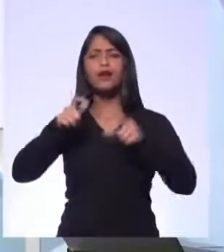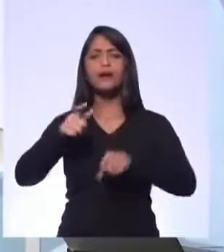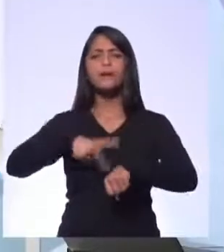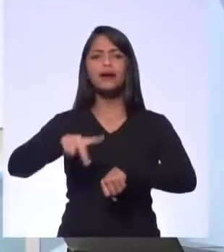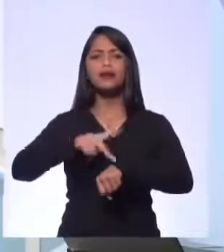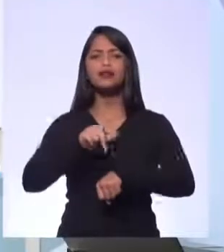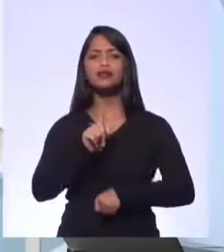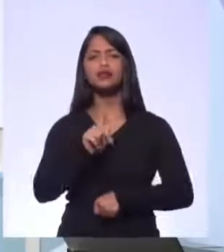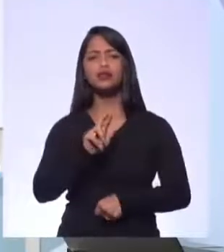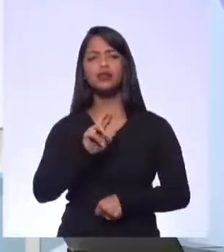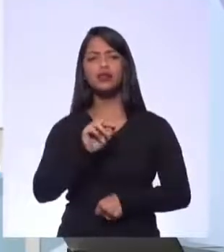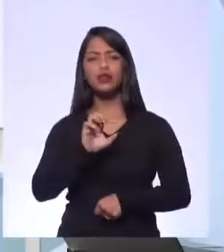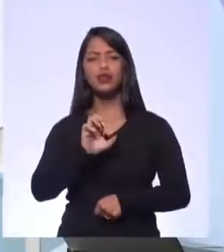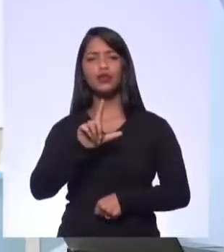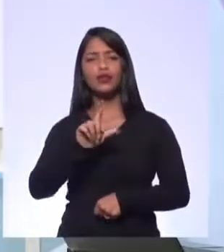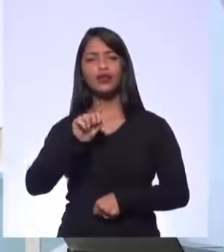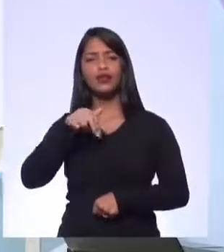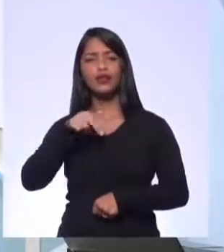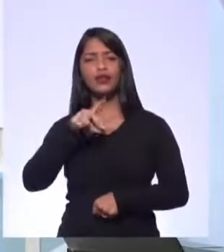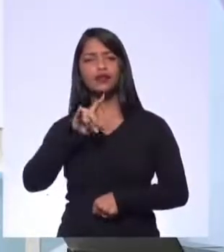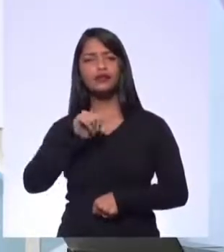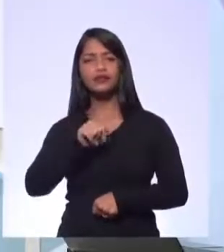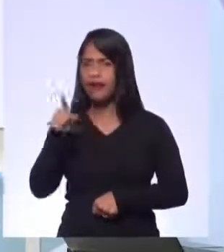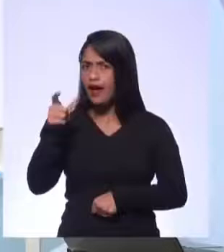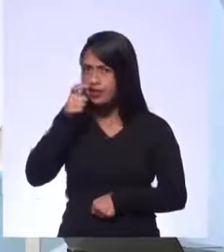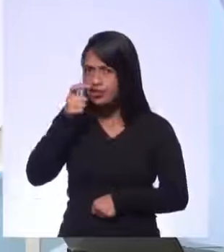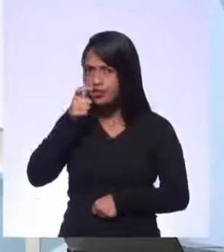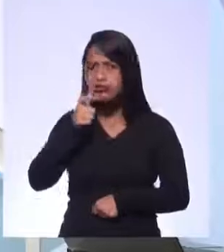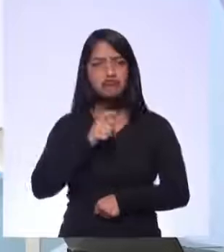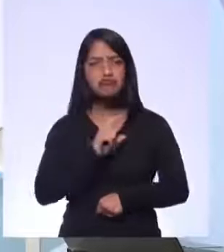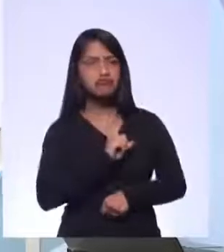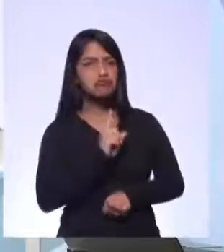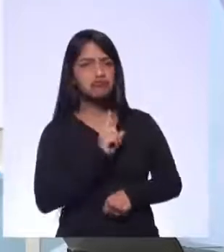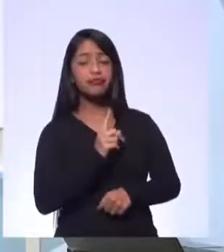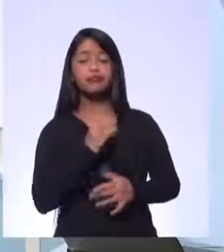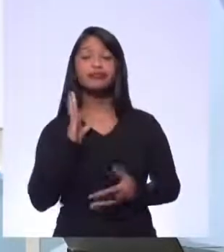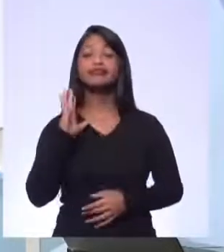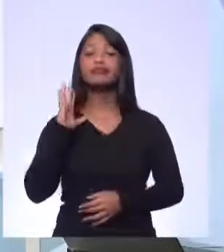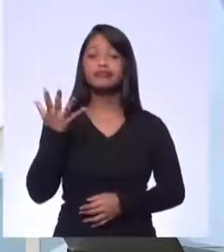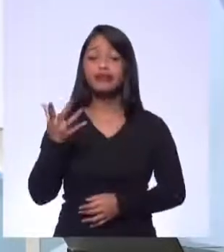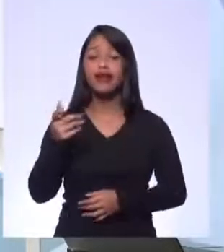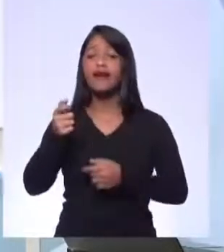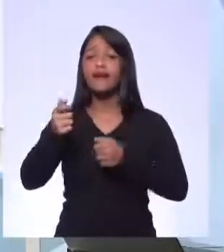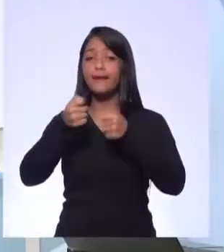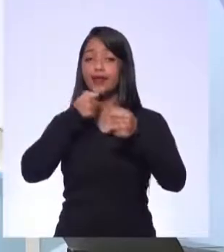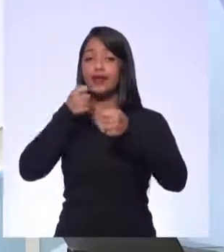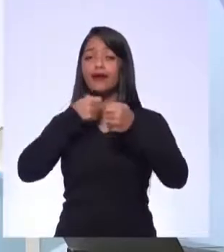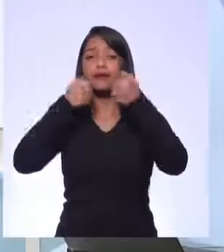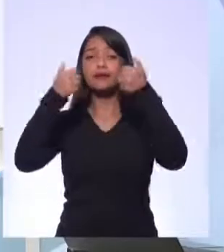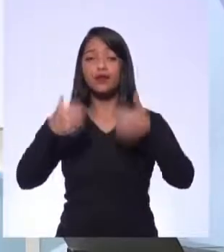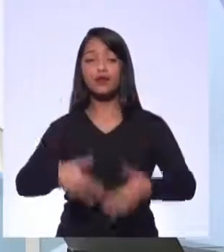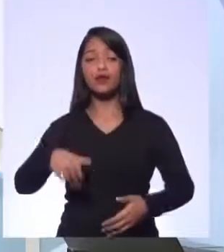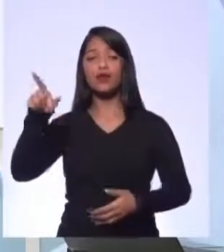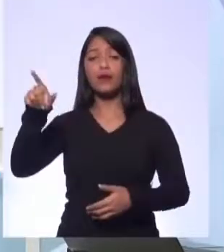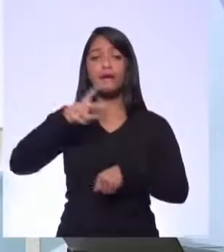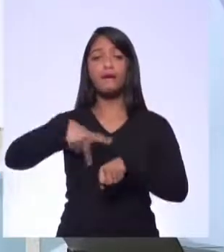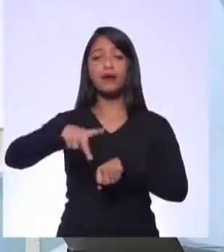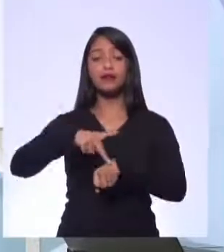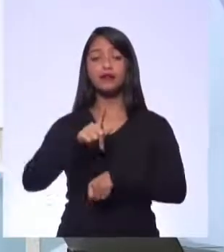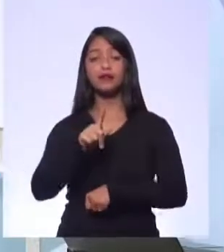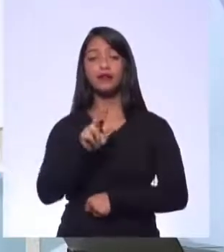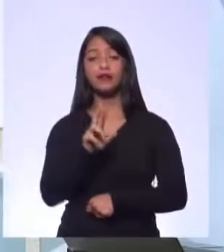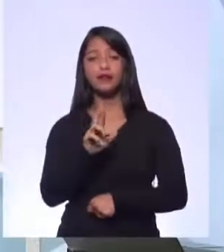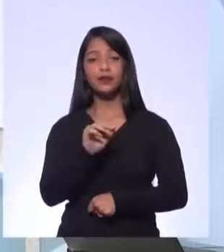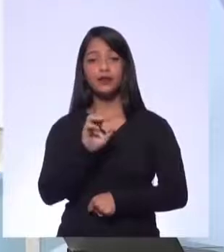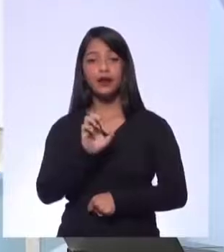Você assistiu? Não assistiu? Não, teve uma reportagem falando que o gelo da Groenlândia derreteu,